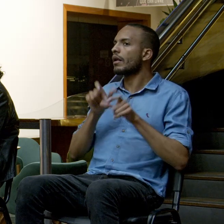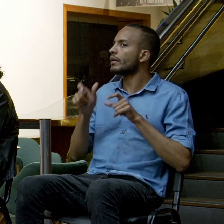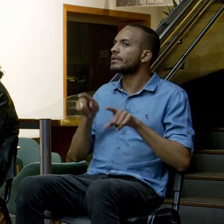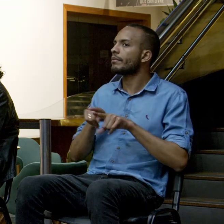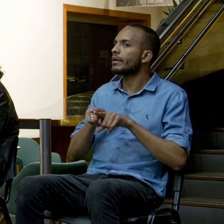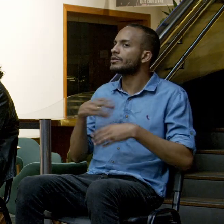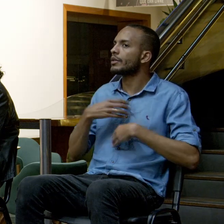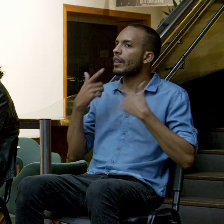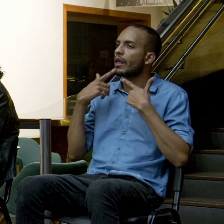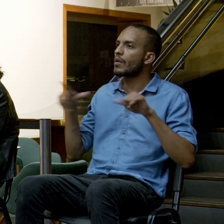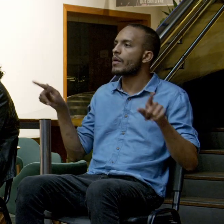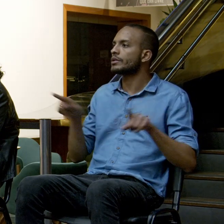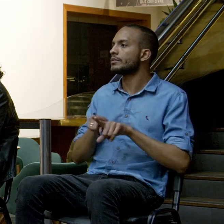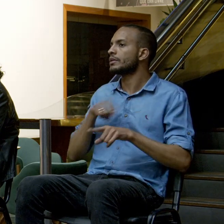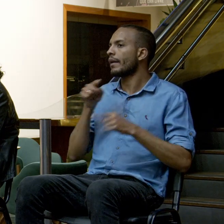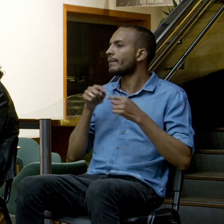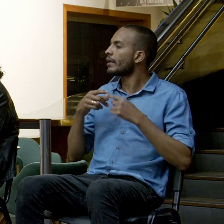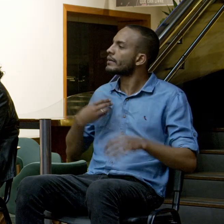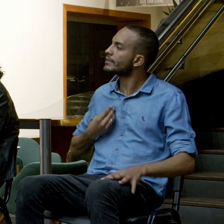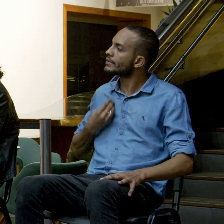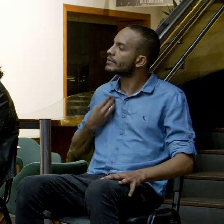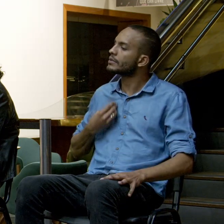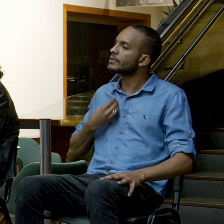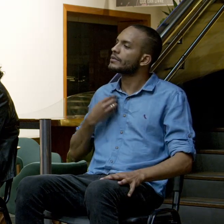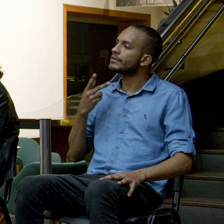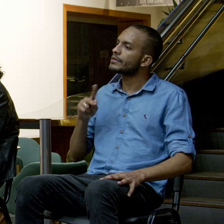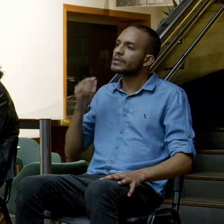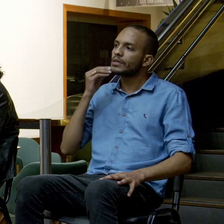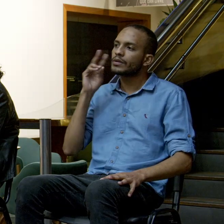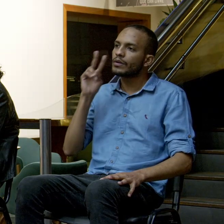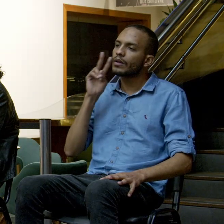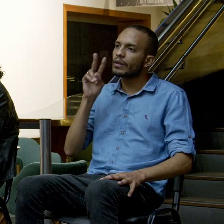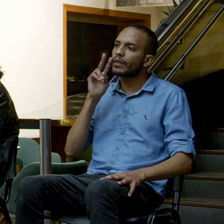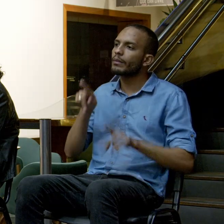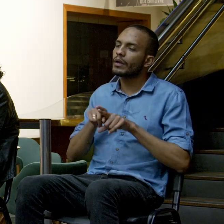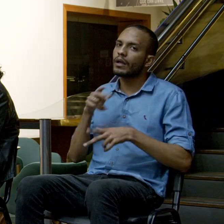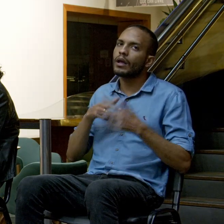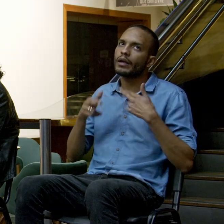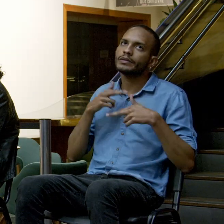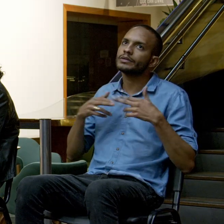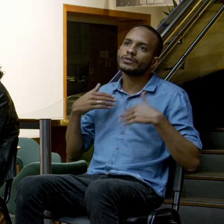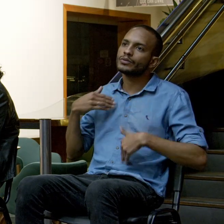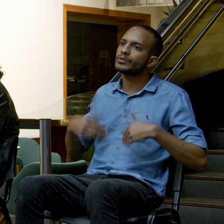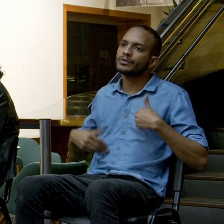figuras de linguagem que ganham sentido na presença. Assim, você tem que olhar muito da relação do corpo. Acho